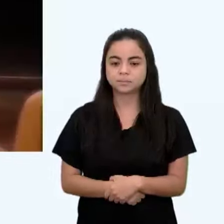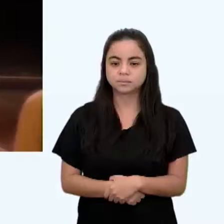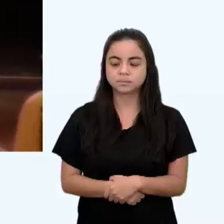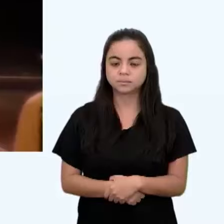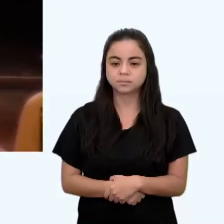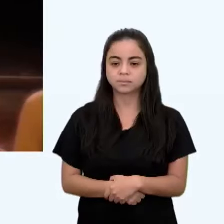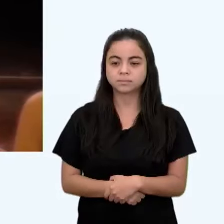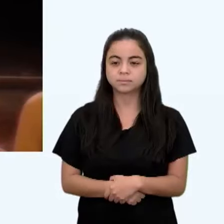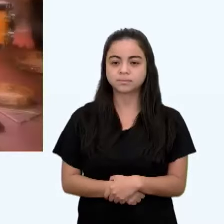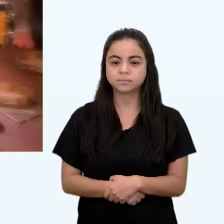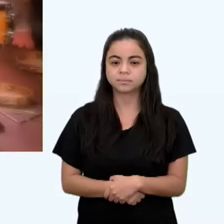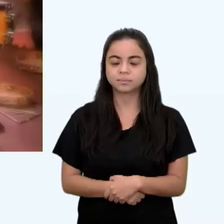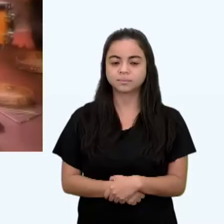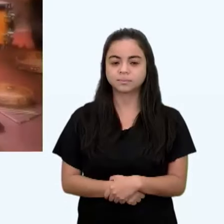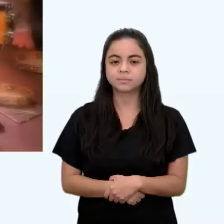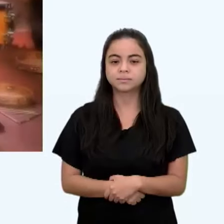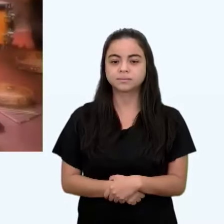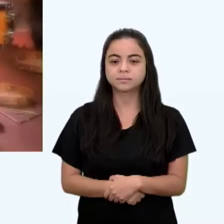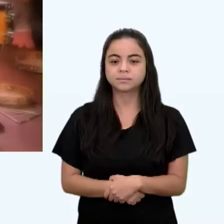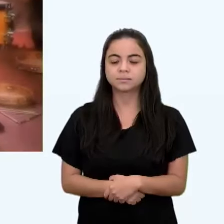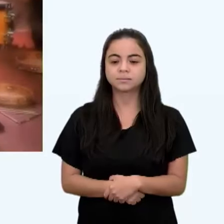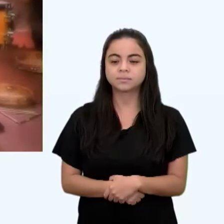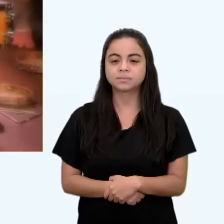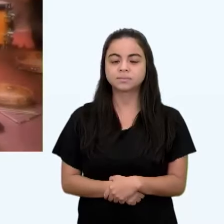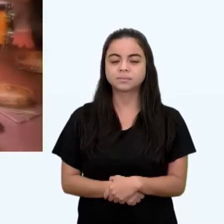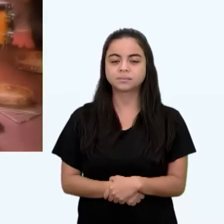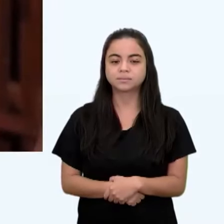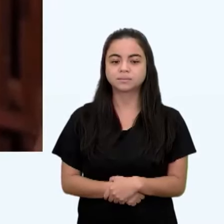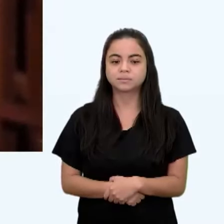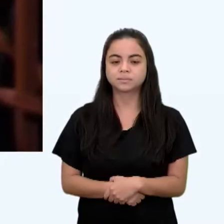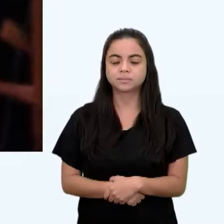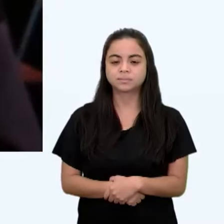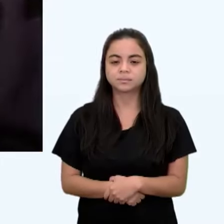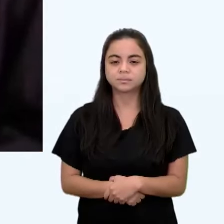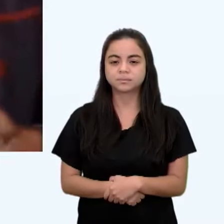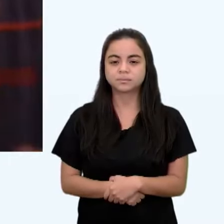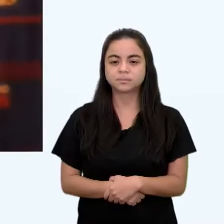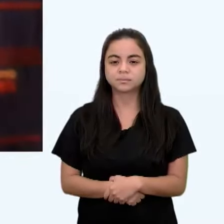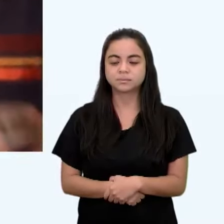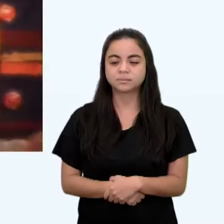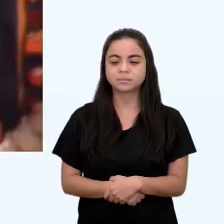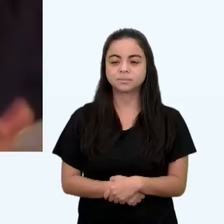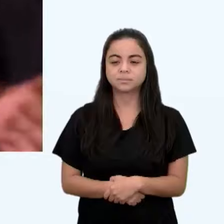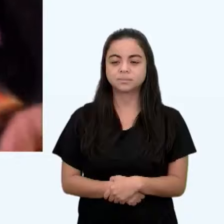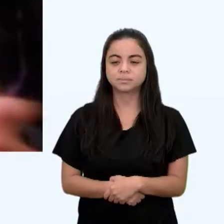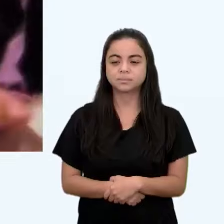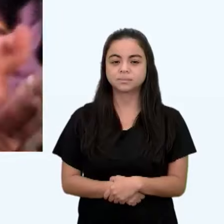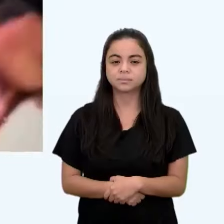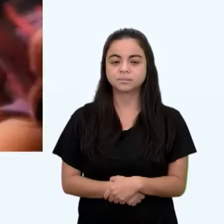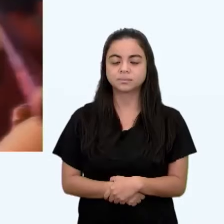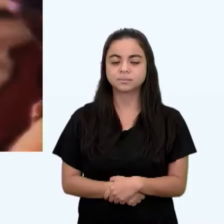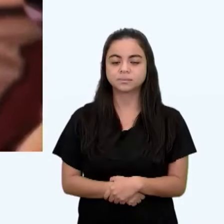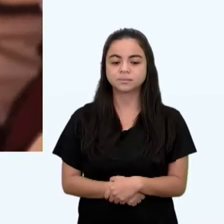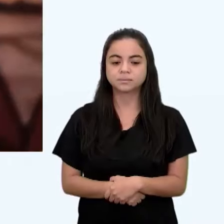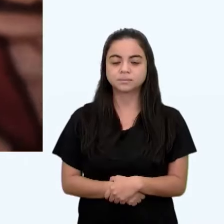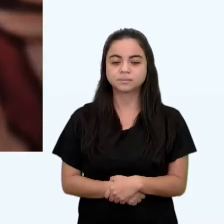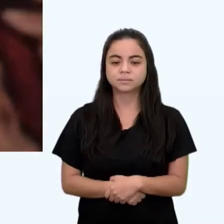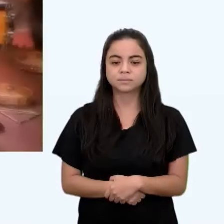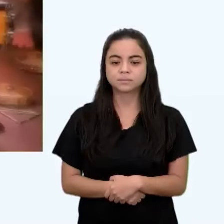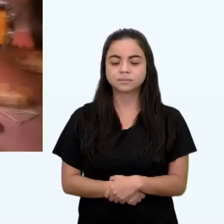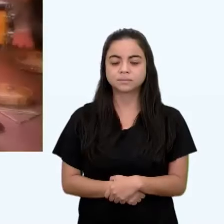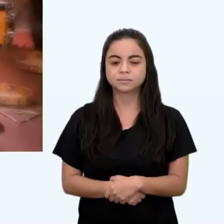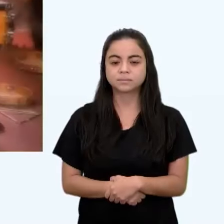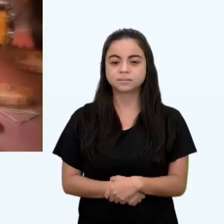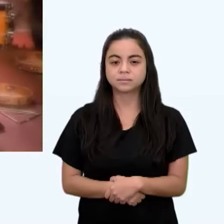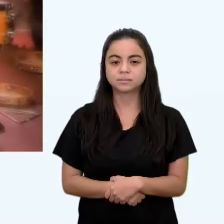Dona da casa, me dê licença, me dê seu salão para vadiar, me dê seu salão para vadiar, me dê seu salão para